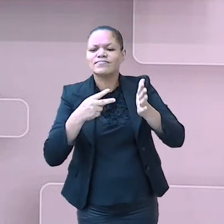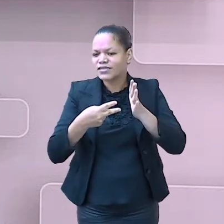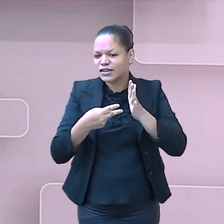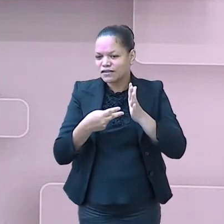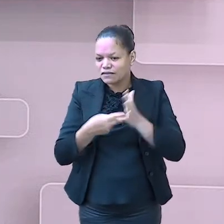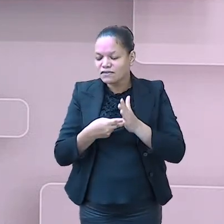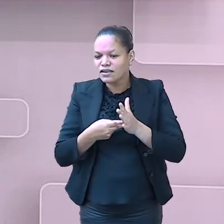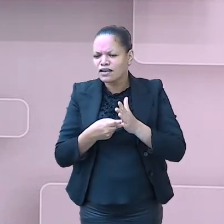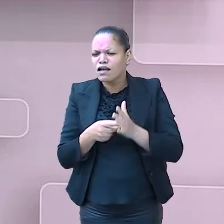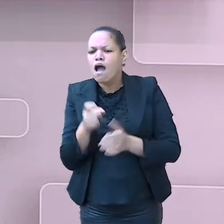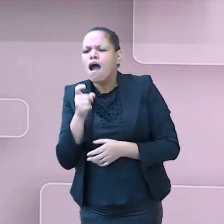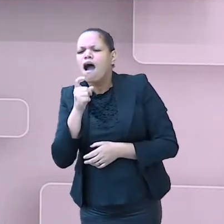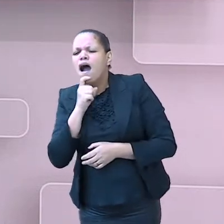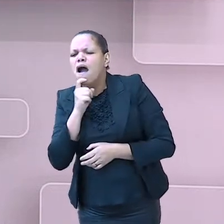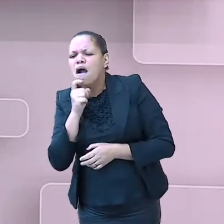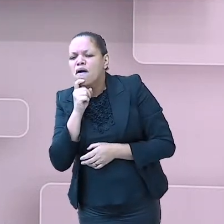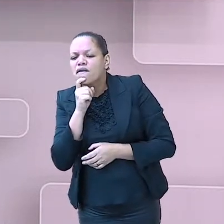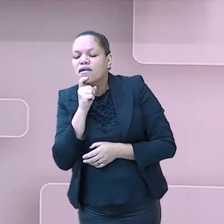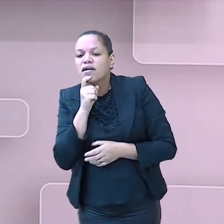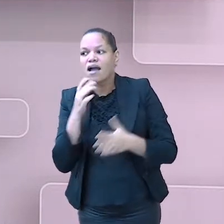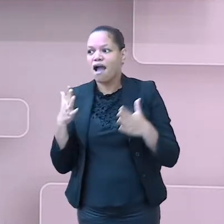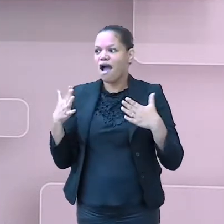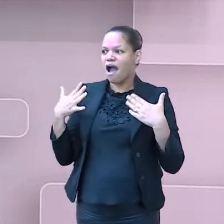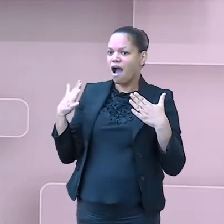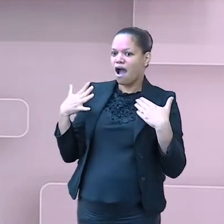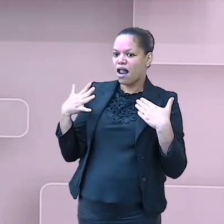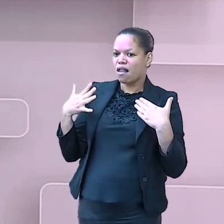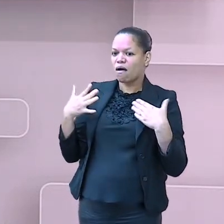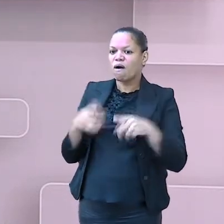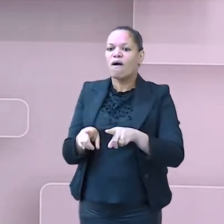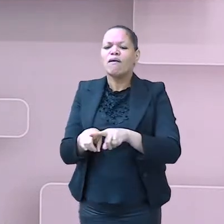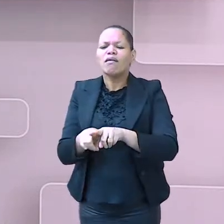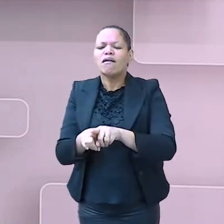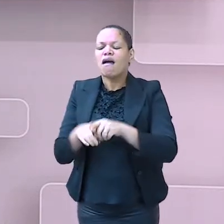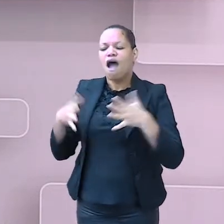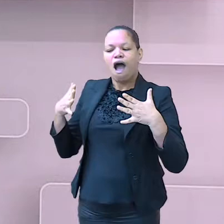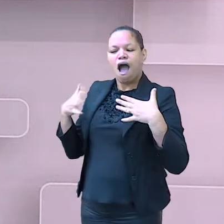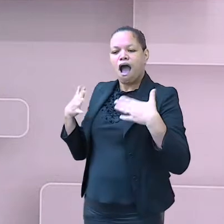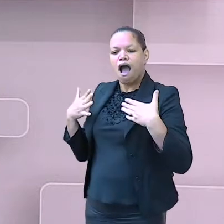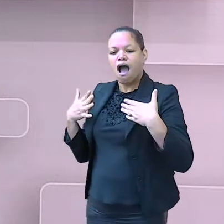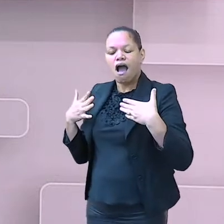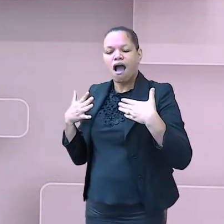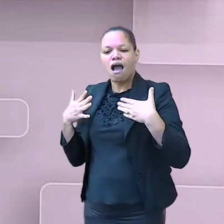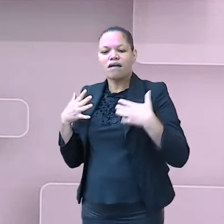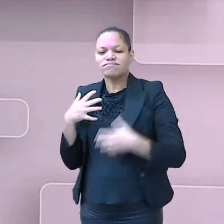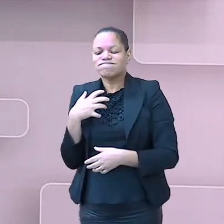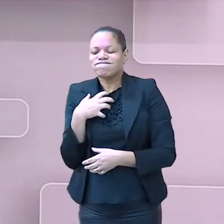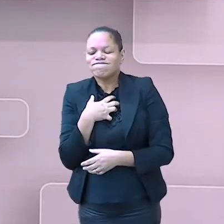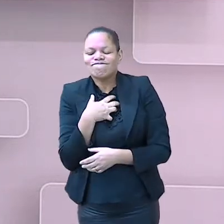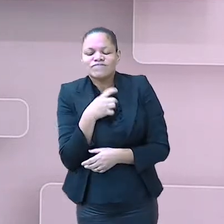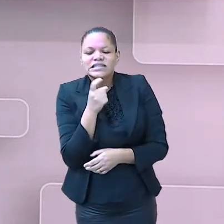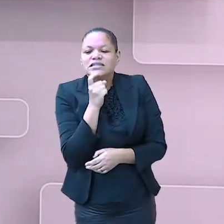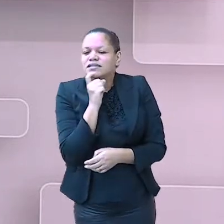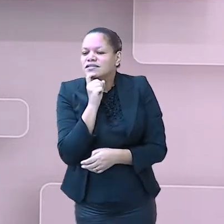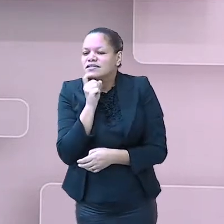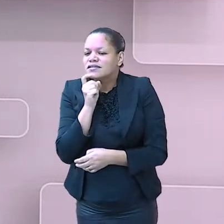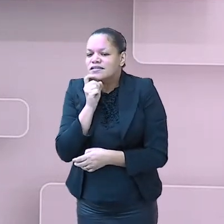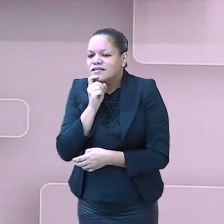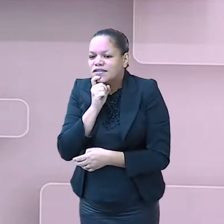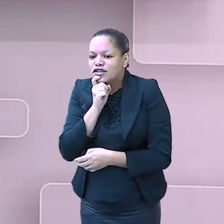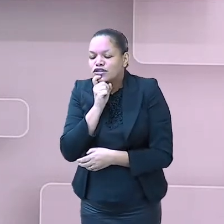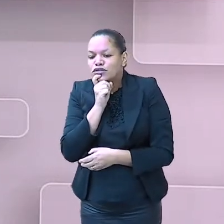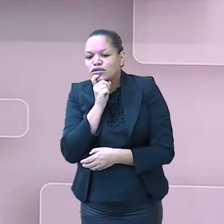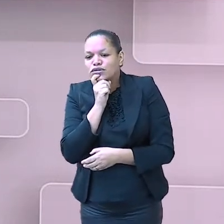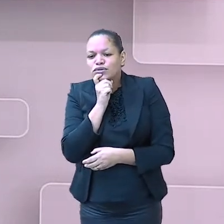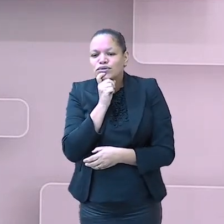estar quente, que ela também mantém sempre o corpo quente. Então, independentemente do ambiente, elas conseguem manter